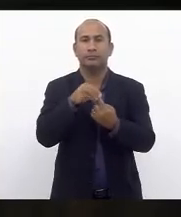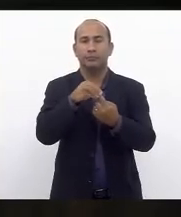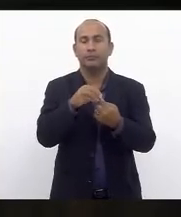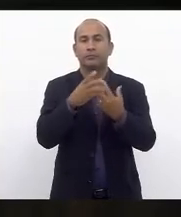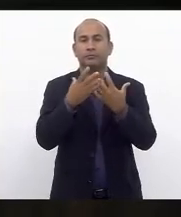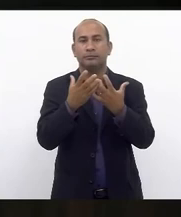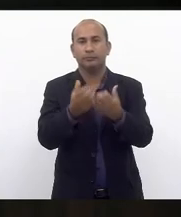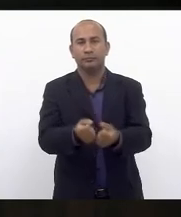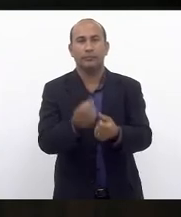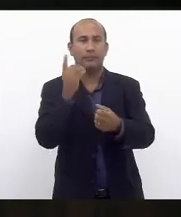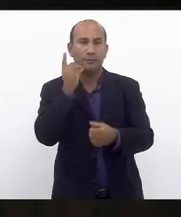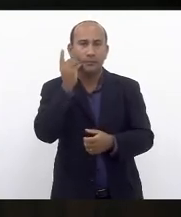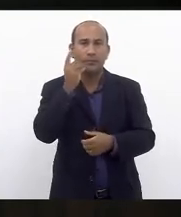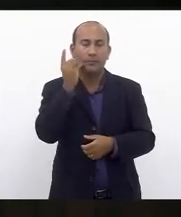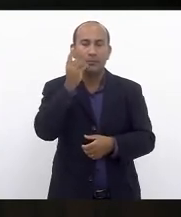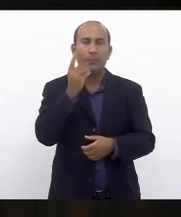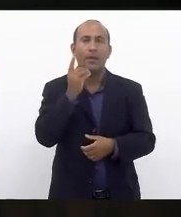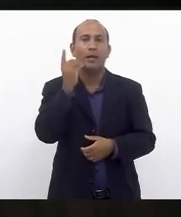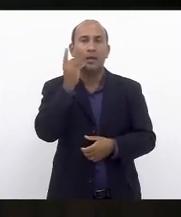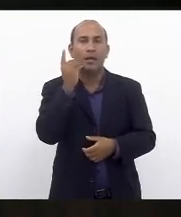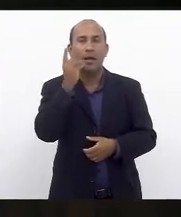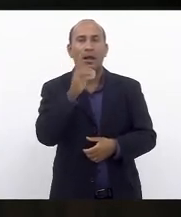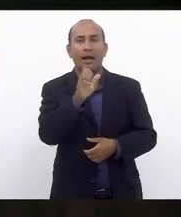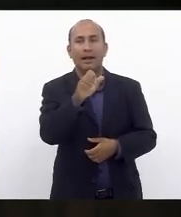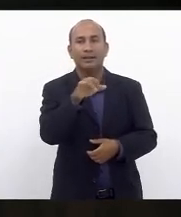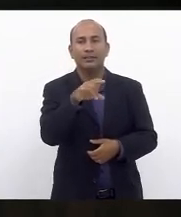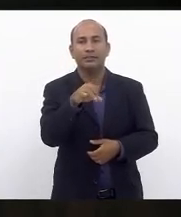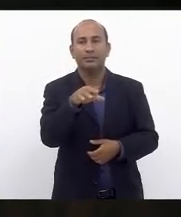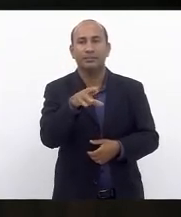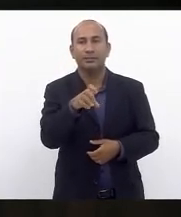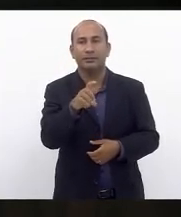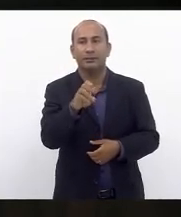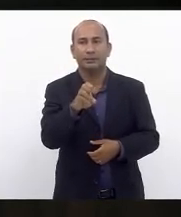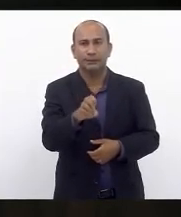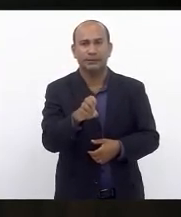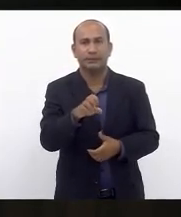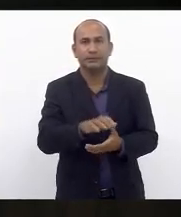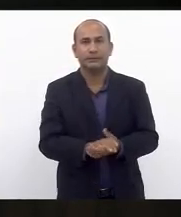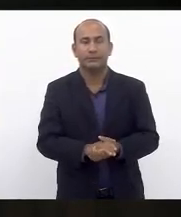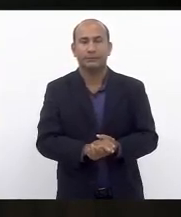favorável. Deputado, relator, deputado Alexandre Kinoplock.